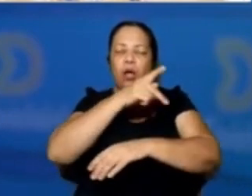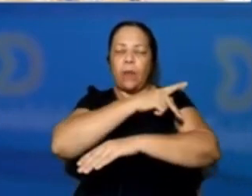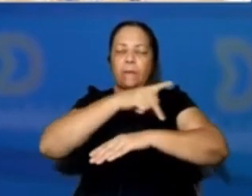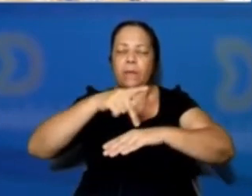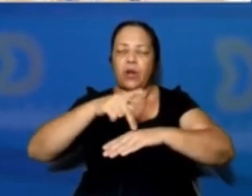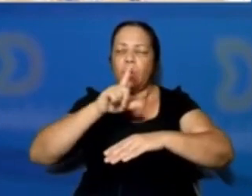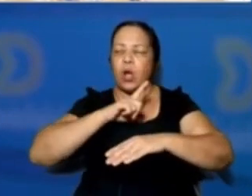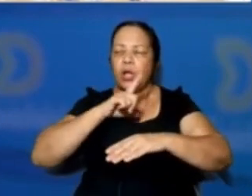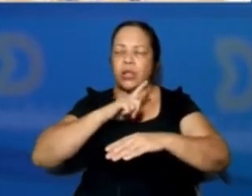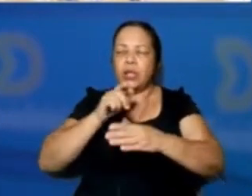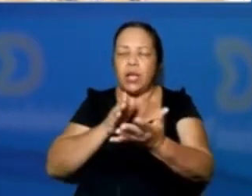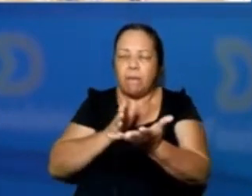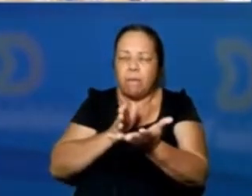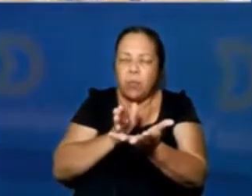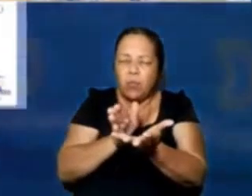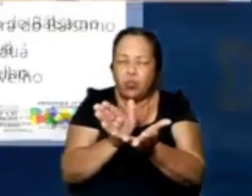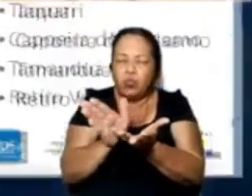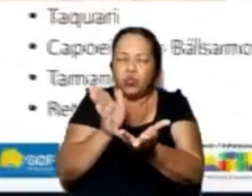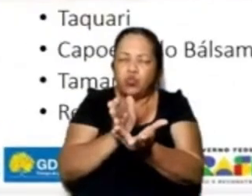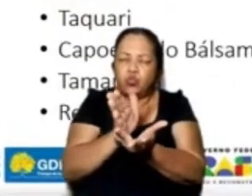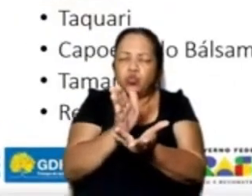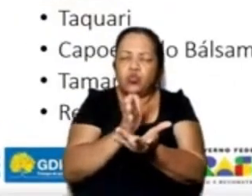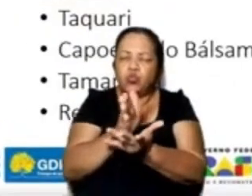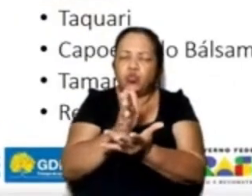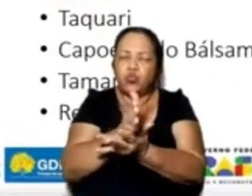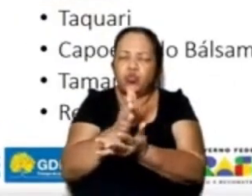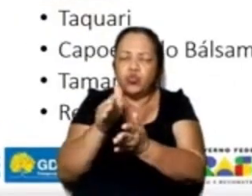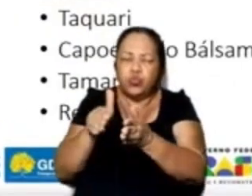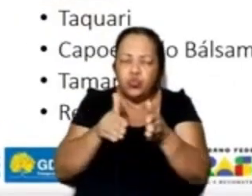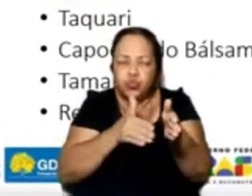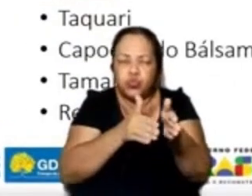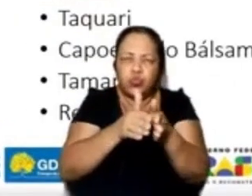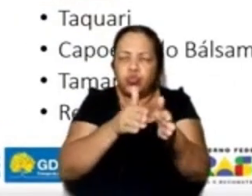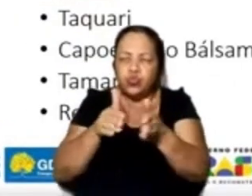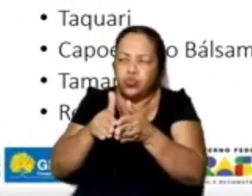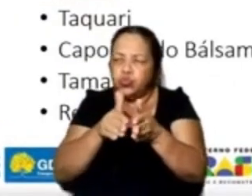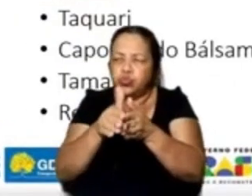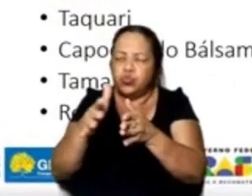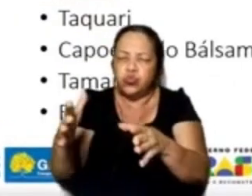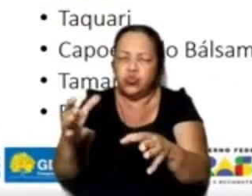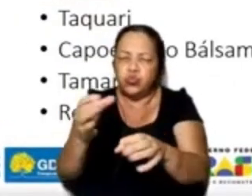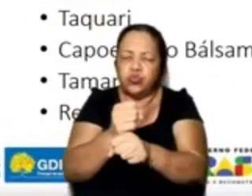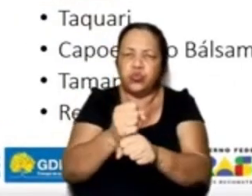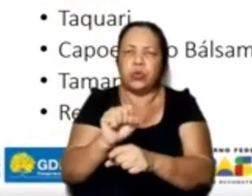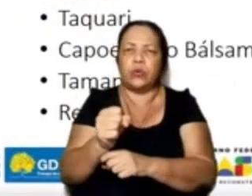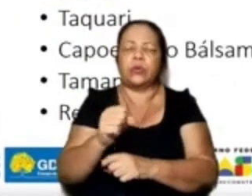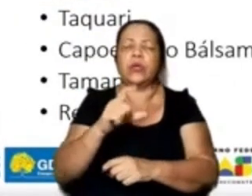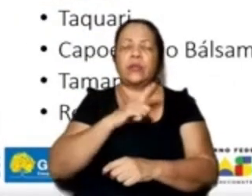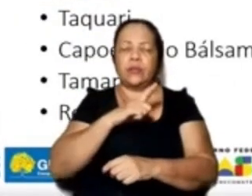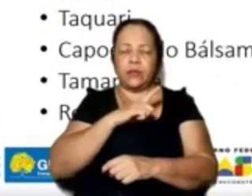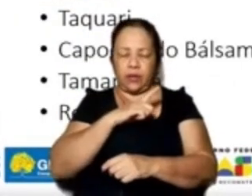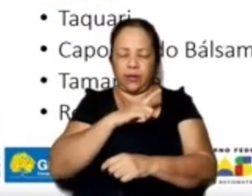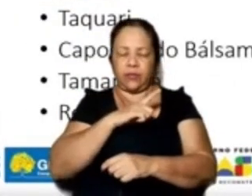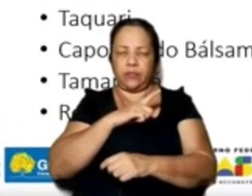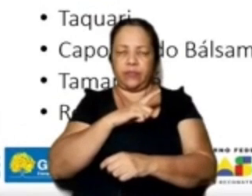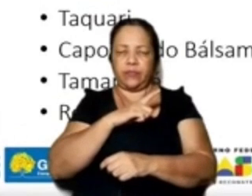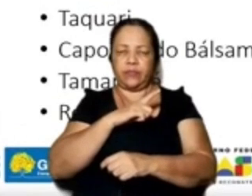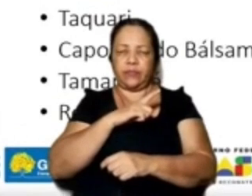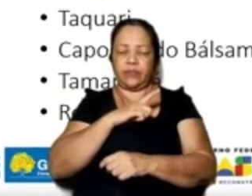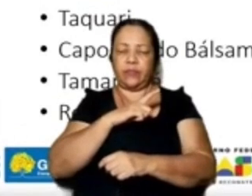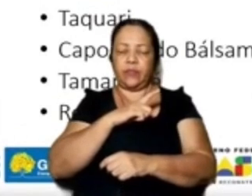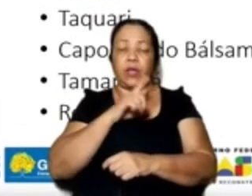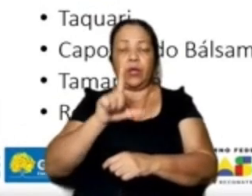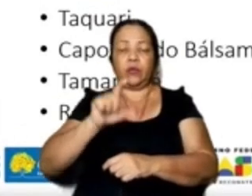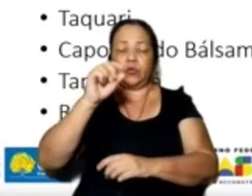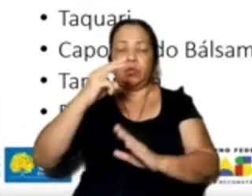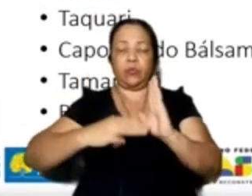suas microbacias, que a gente vai falar mais adiante, são autobacias codificadas, conforme a metodologia definida